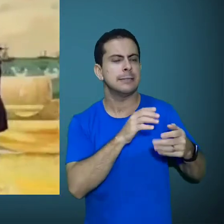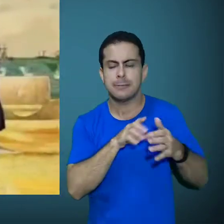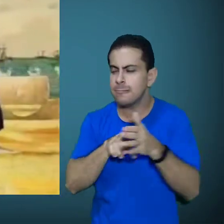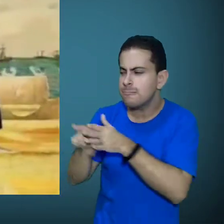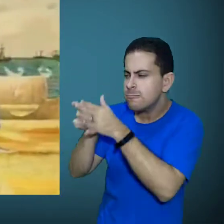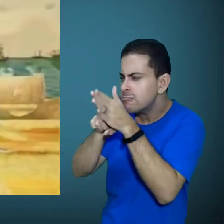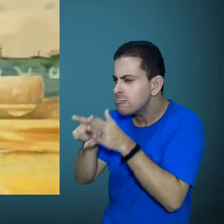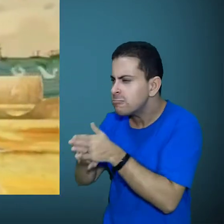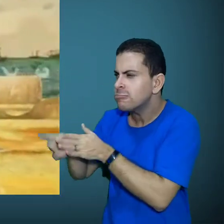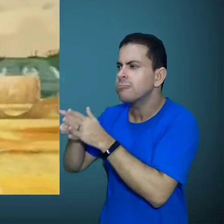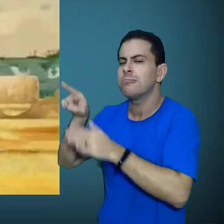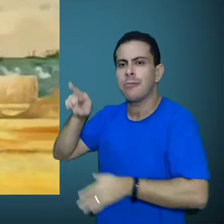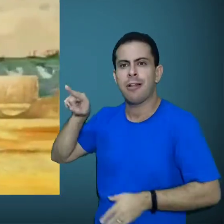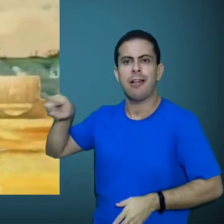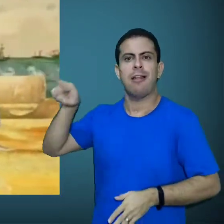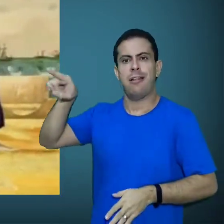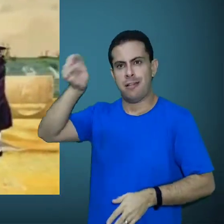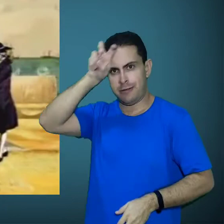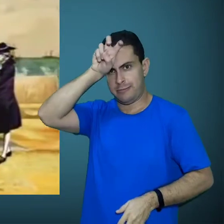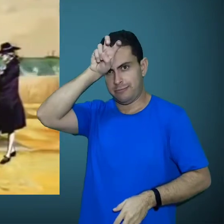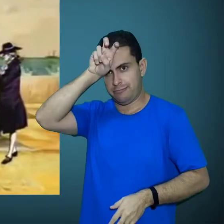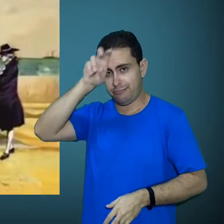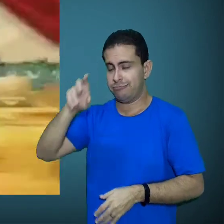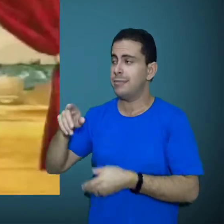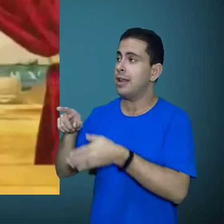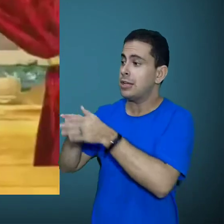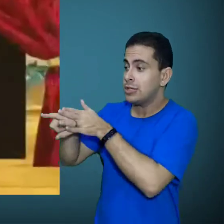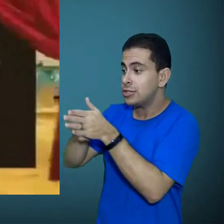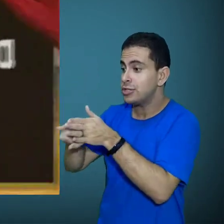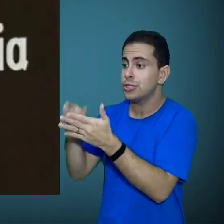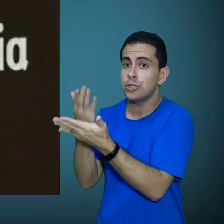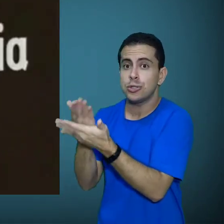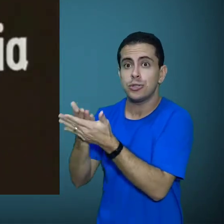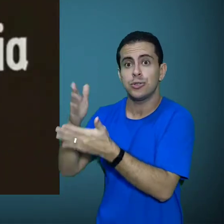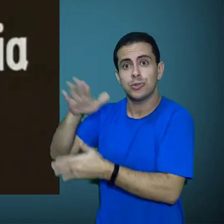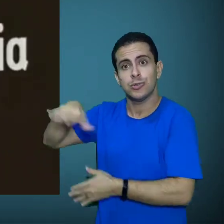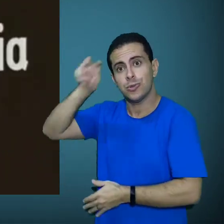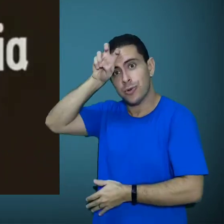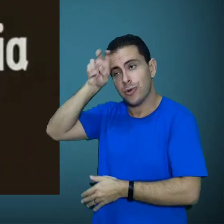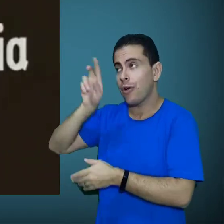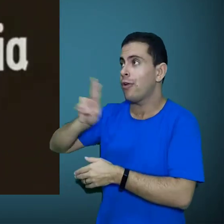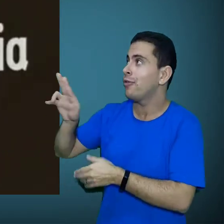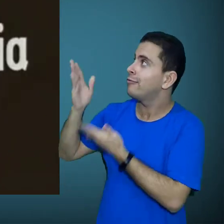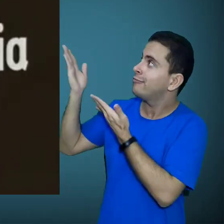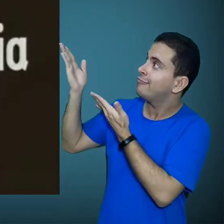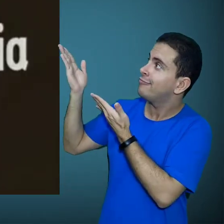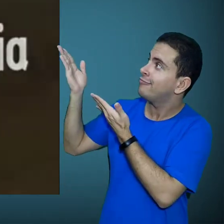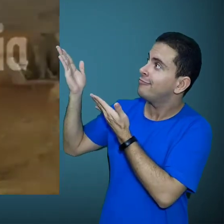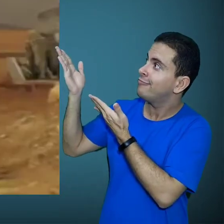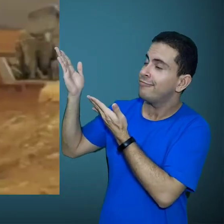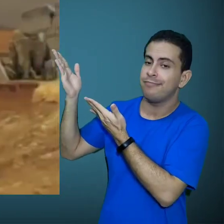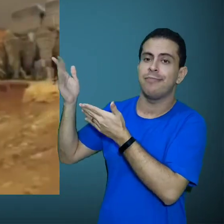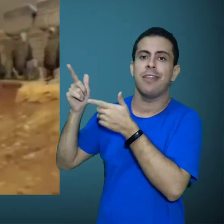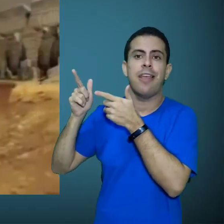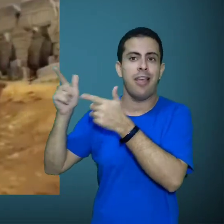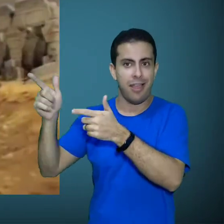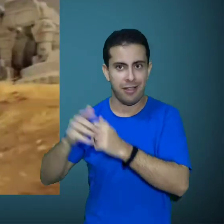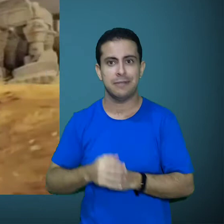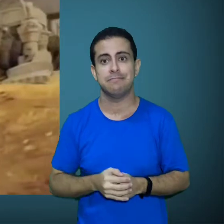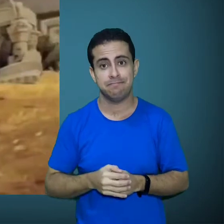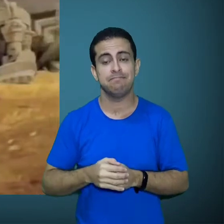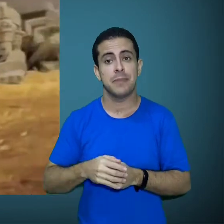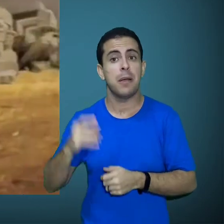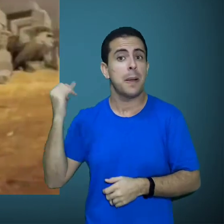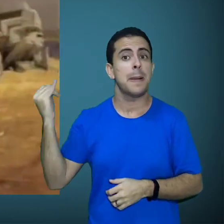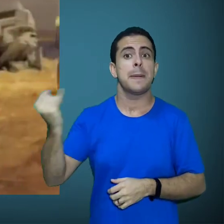o Antigo Egito. Esse estudo foi nomeado Egiptologia. Essa nova ciência deu